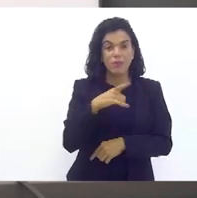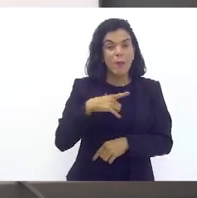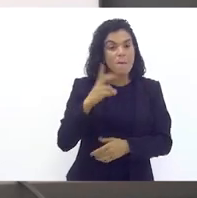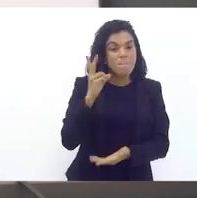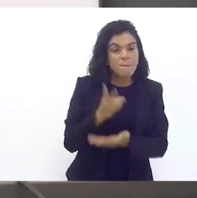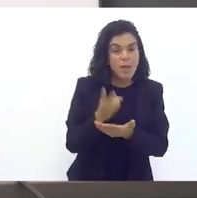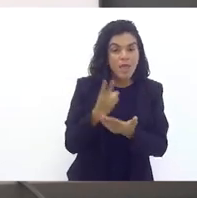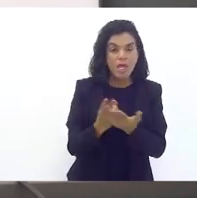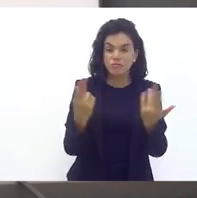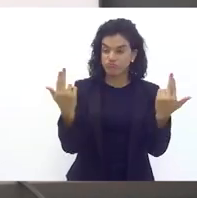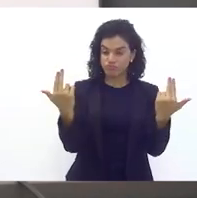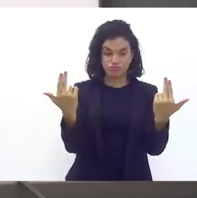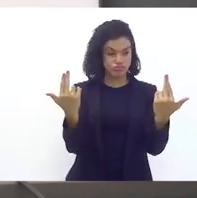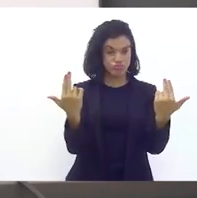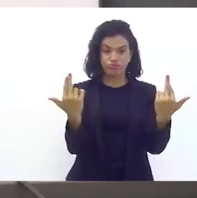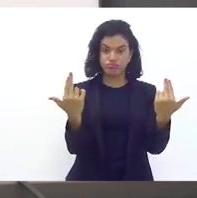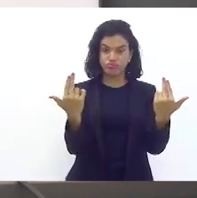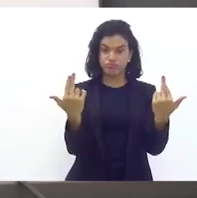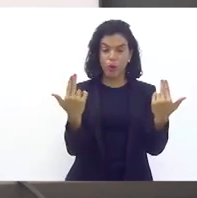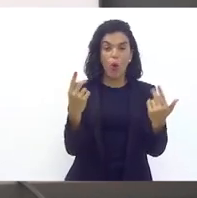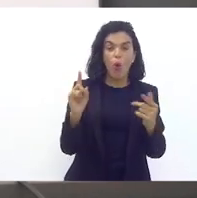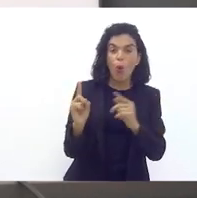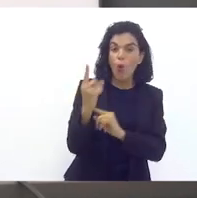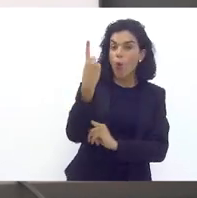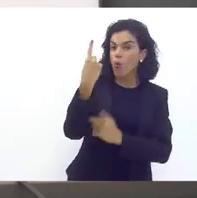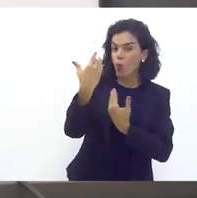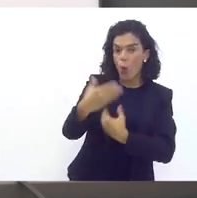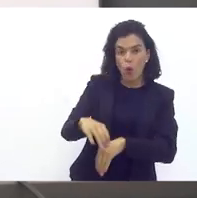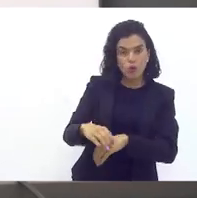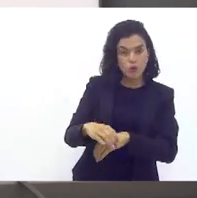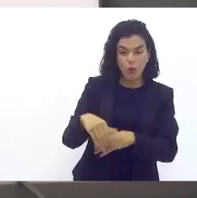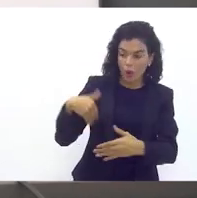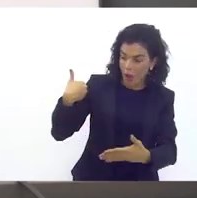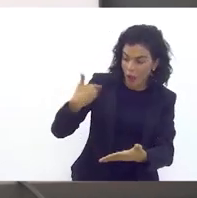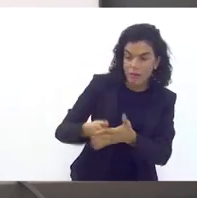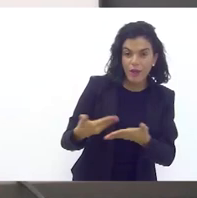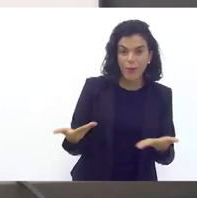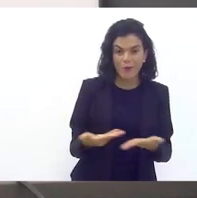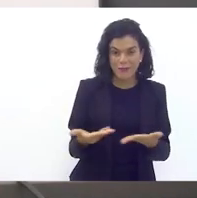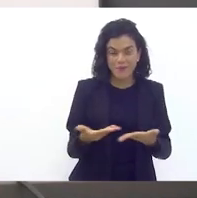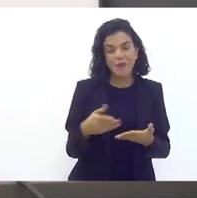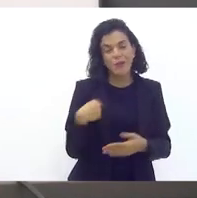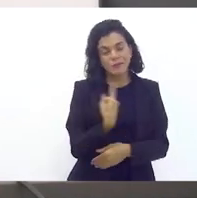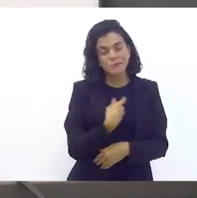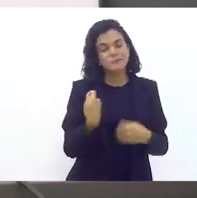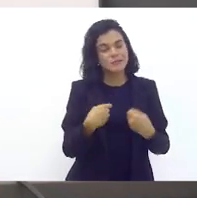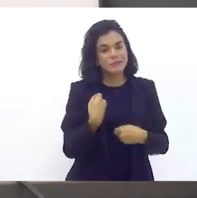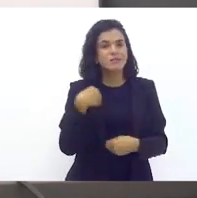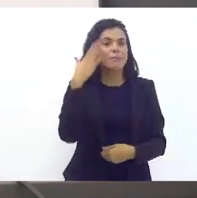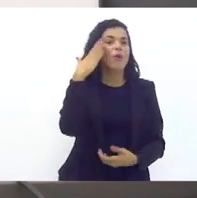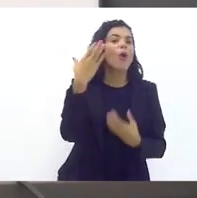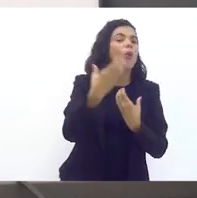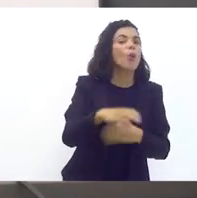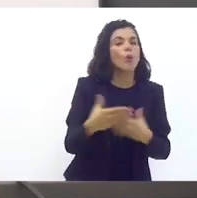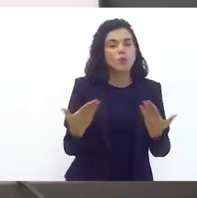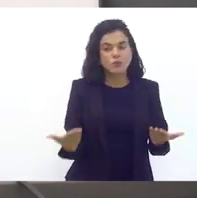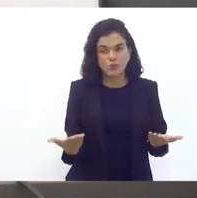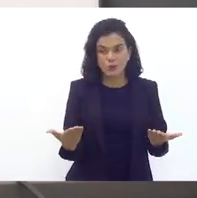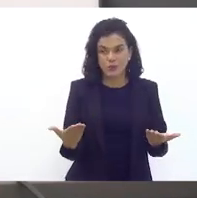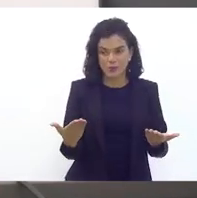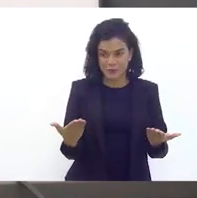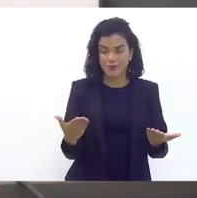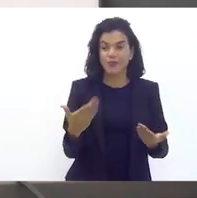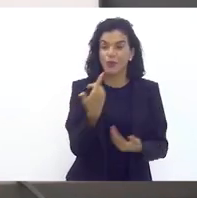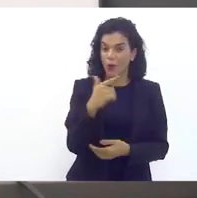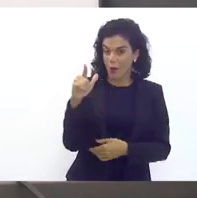quadro totalmente ocupado desde o único concurso público que fez. Então, a gente precisa saber que concurso público é este. Outra questão